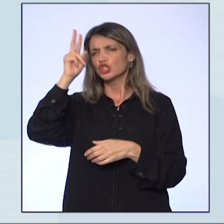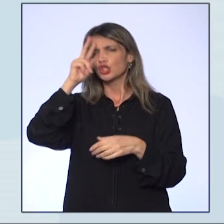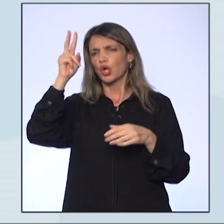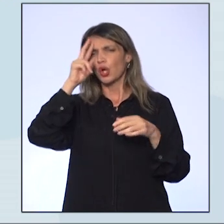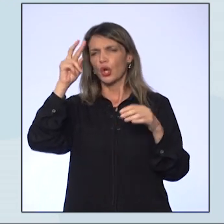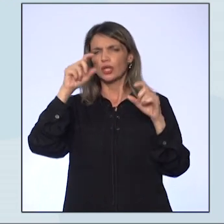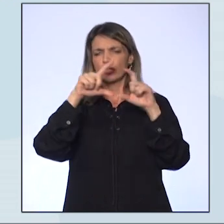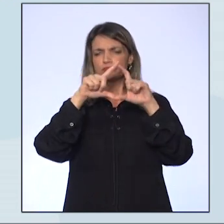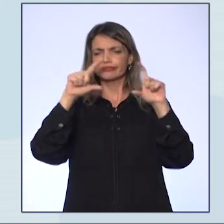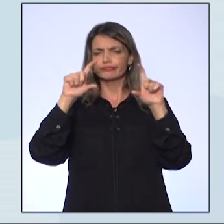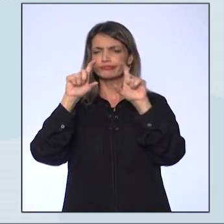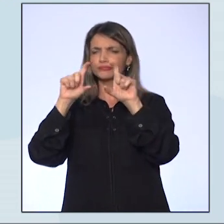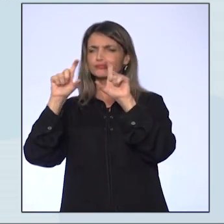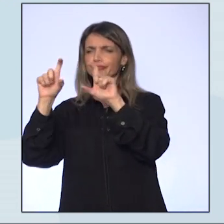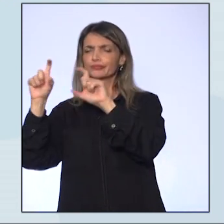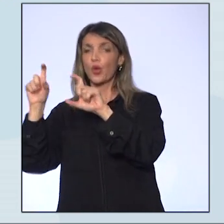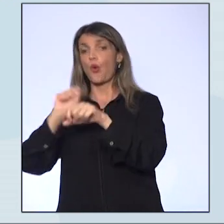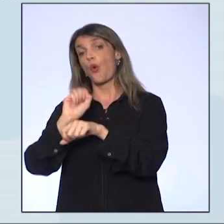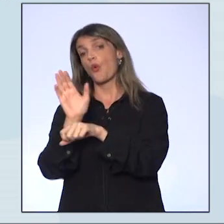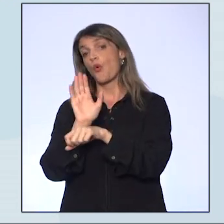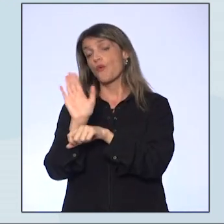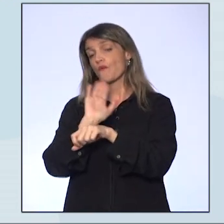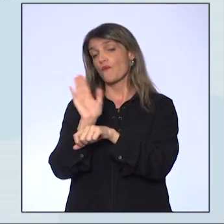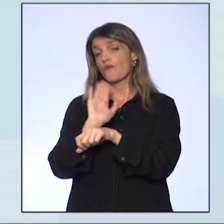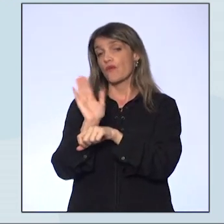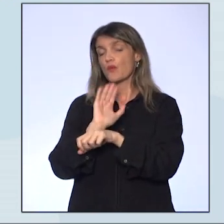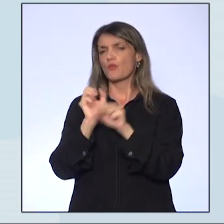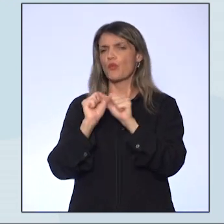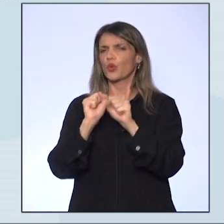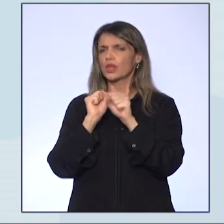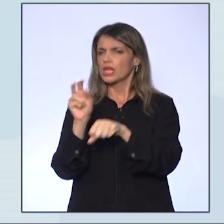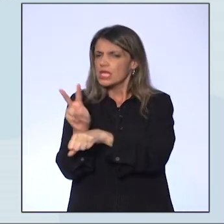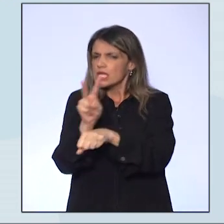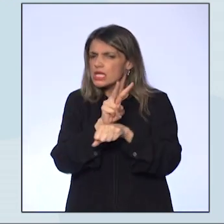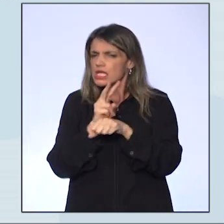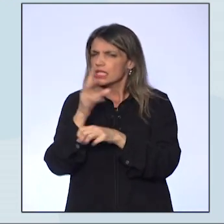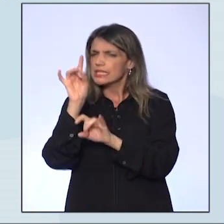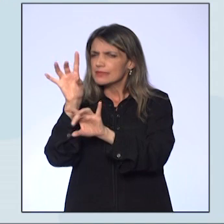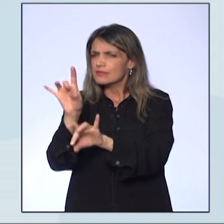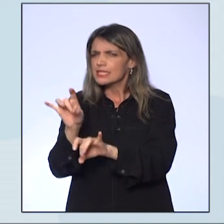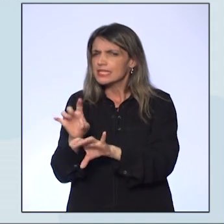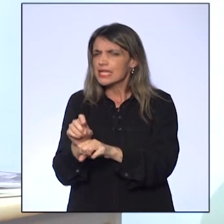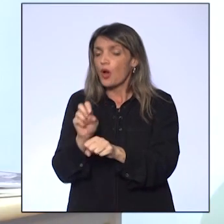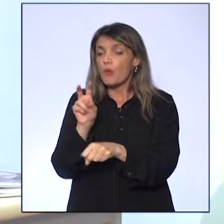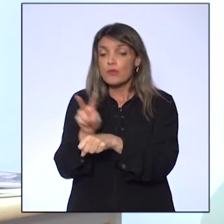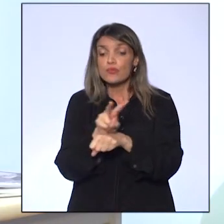filmes que têm poderes especiais para proteger as pessoas. Muito bem.